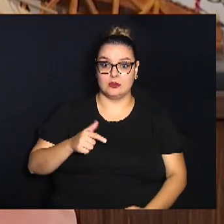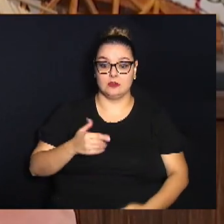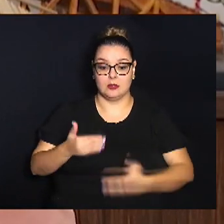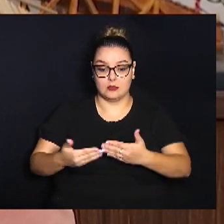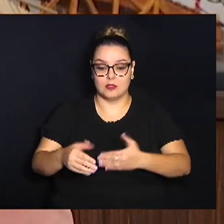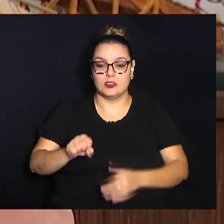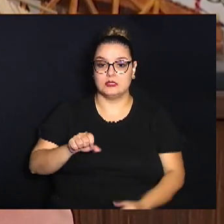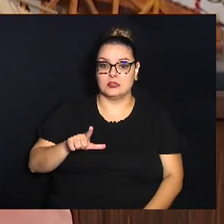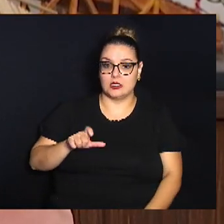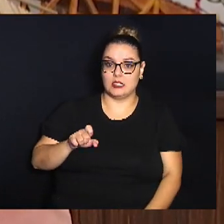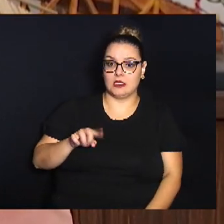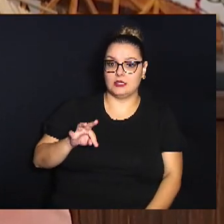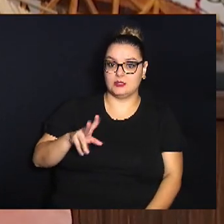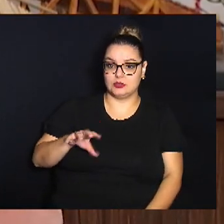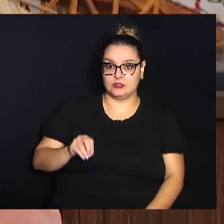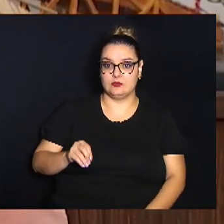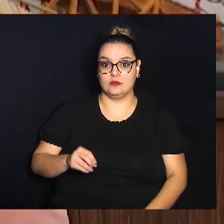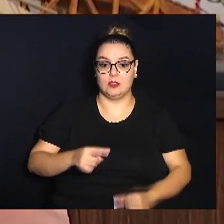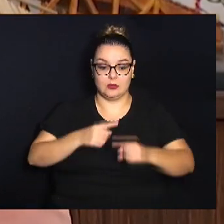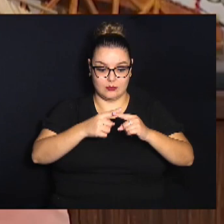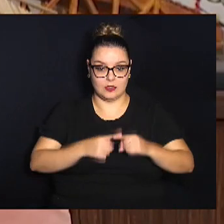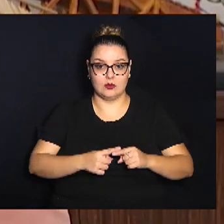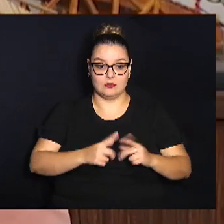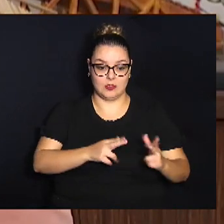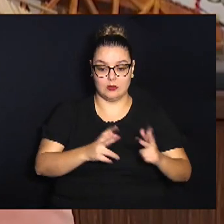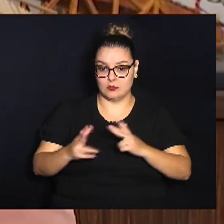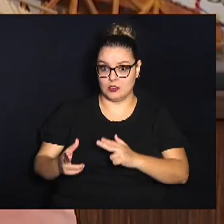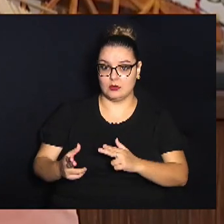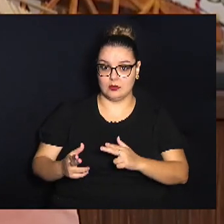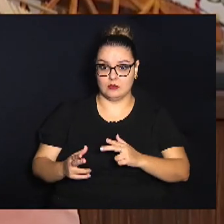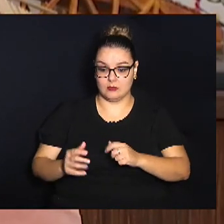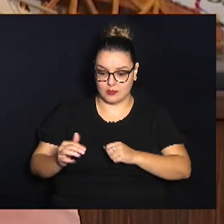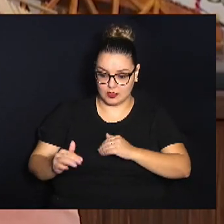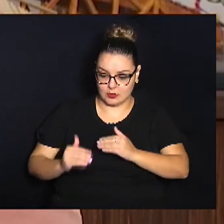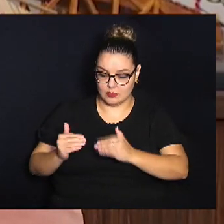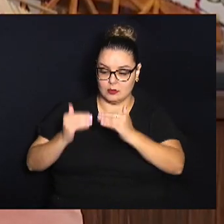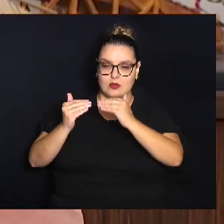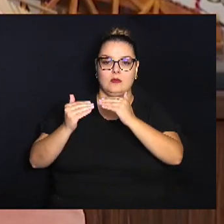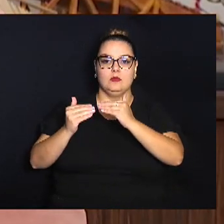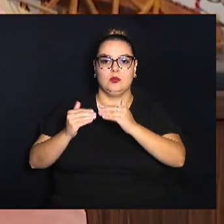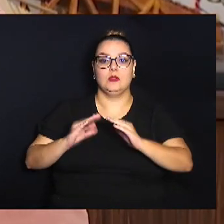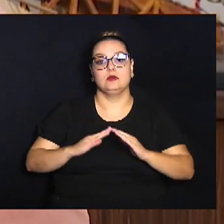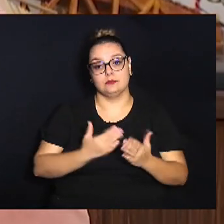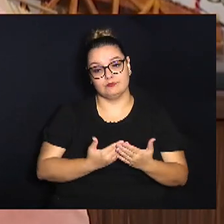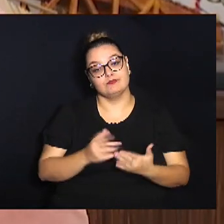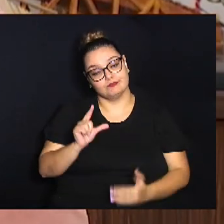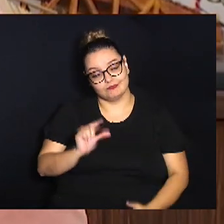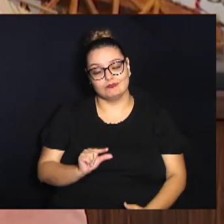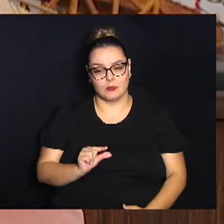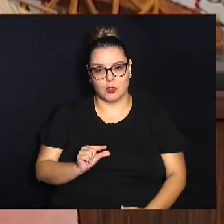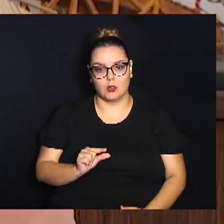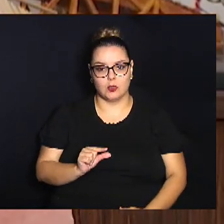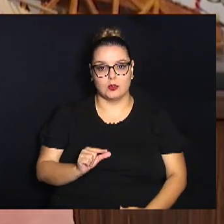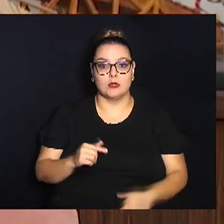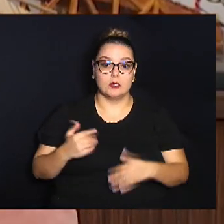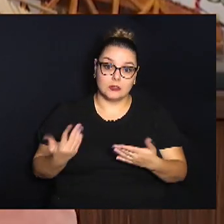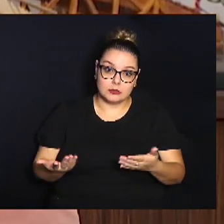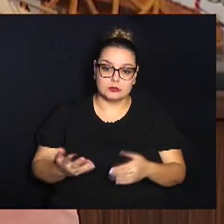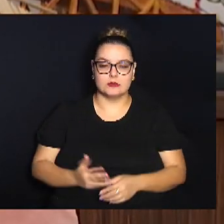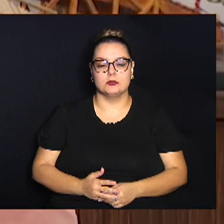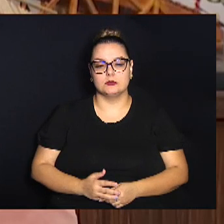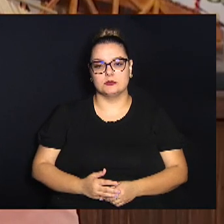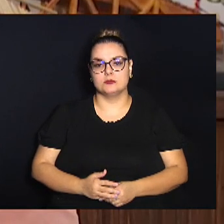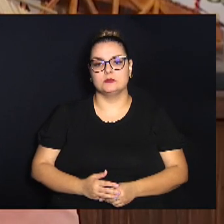precisam disso para competir em igualdade de condição. A formação que eles têm na escola é inferior, tá certo? Então, para